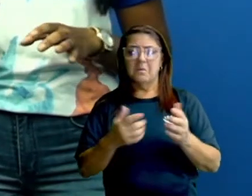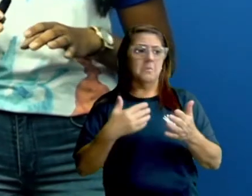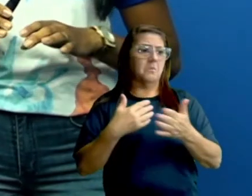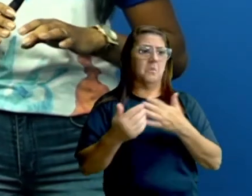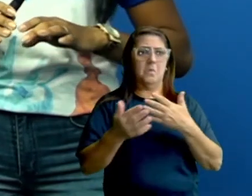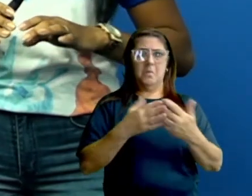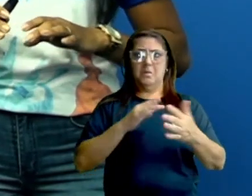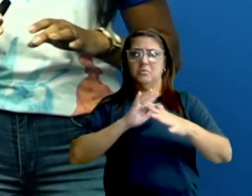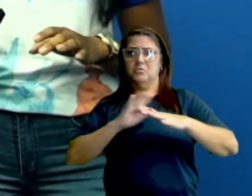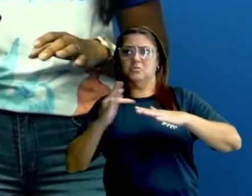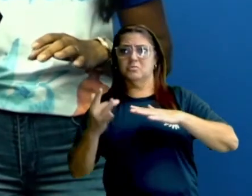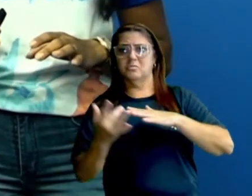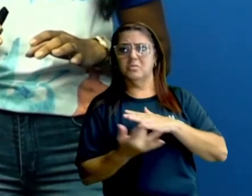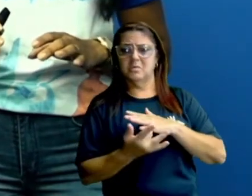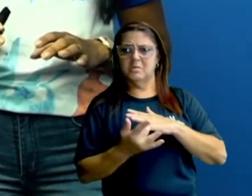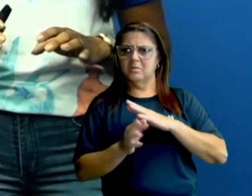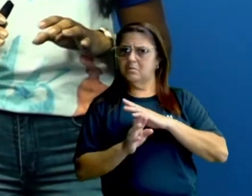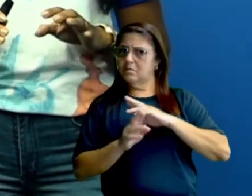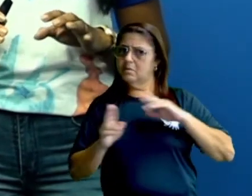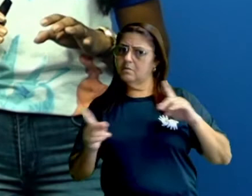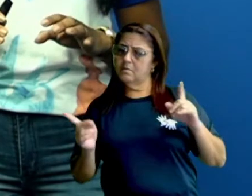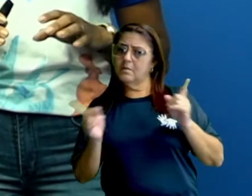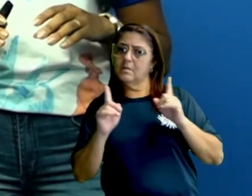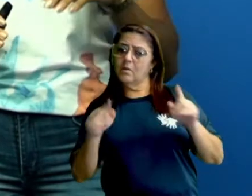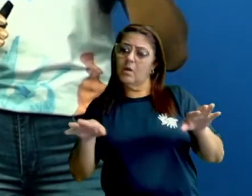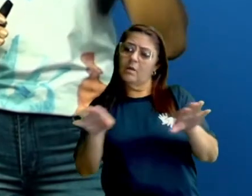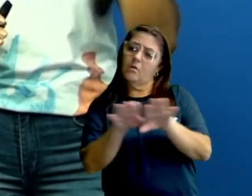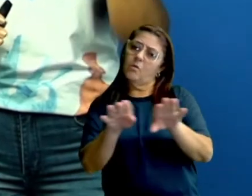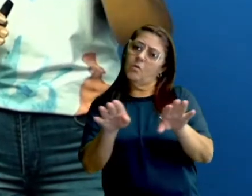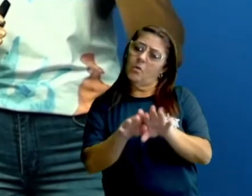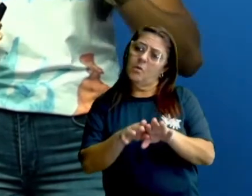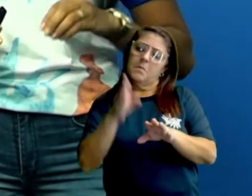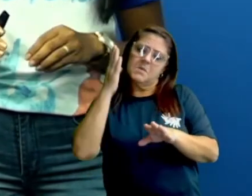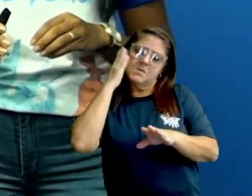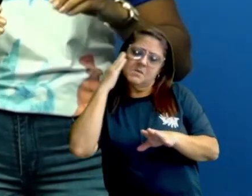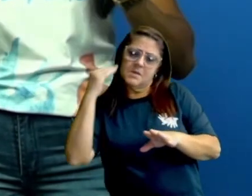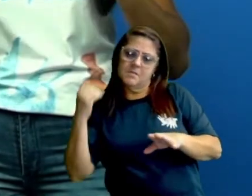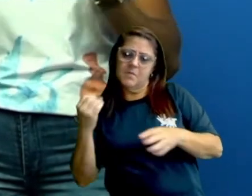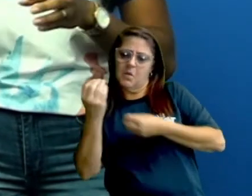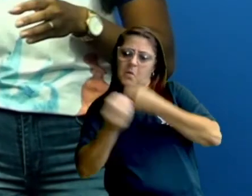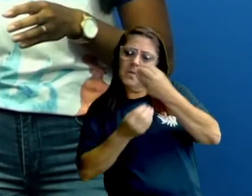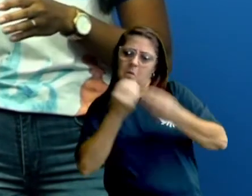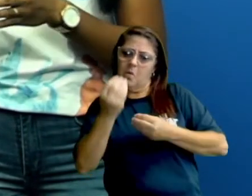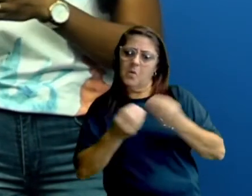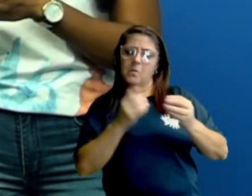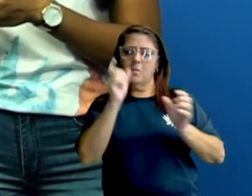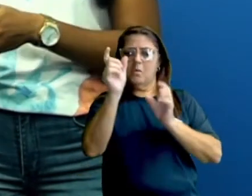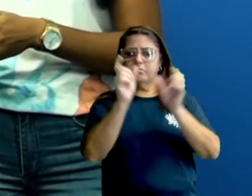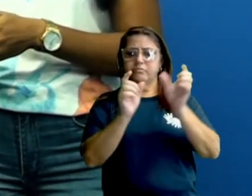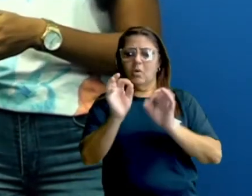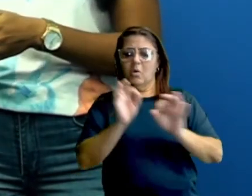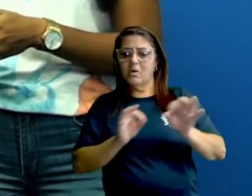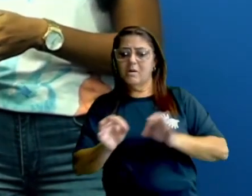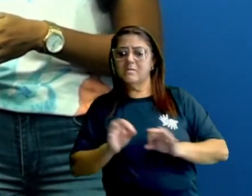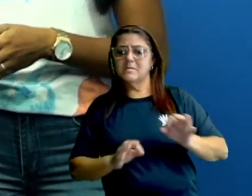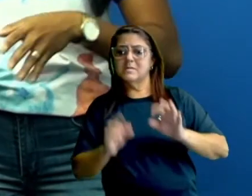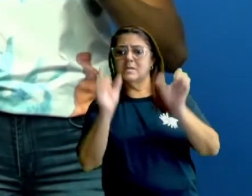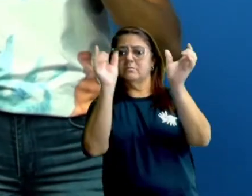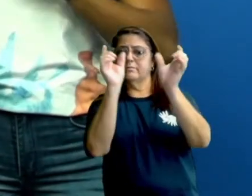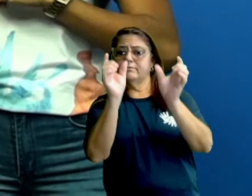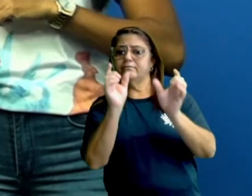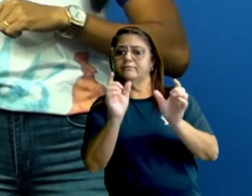rede social, isso também não é diferente. A gente precisa saber a estrutura de como elaborar cada